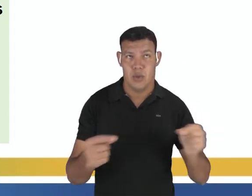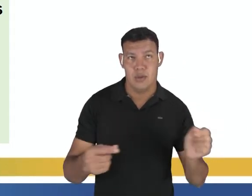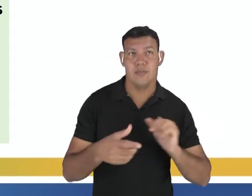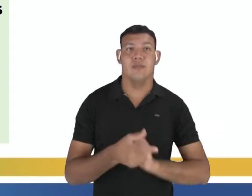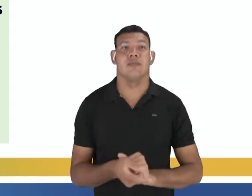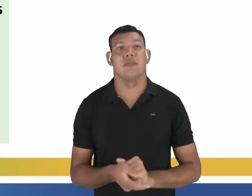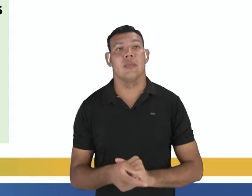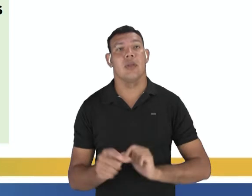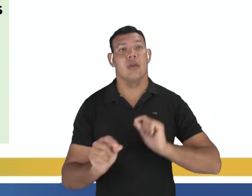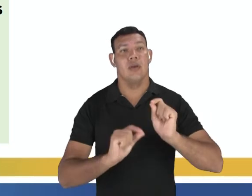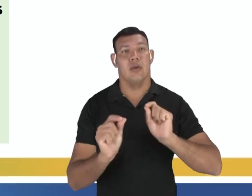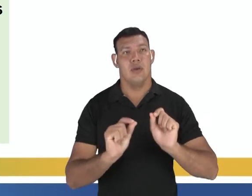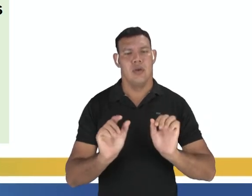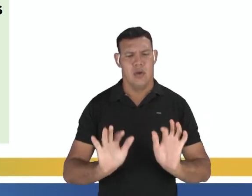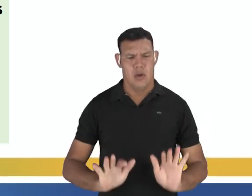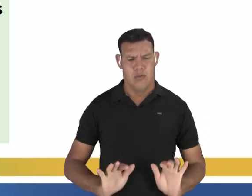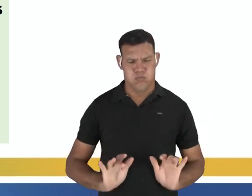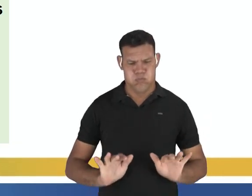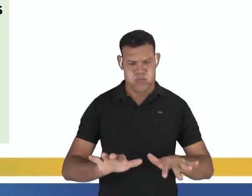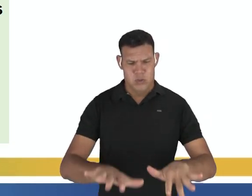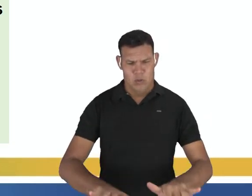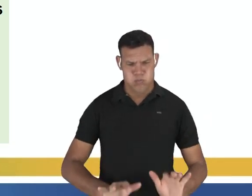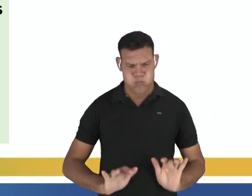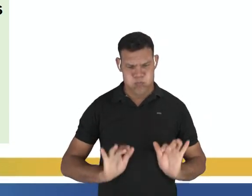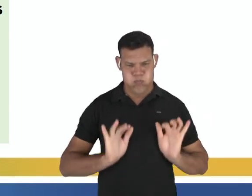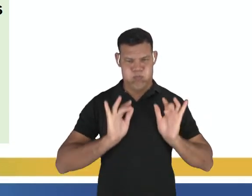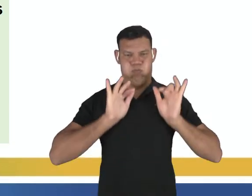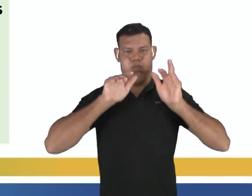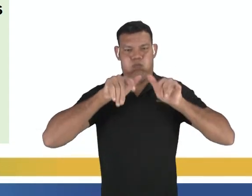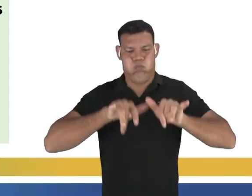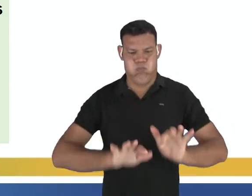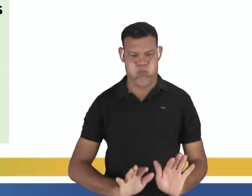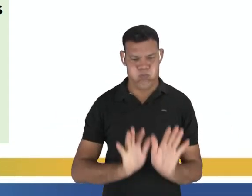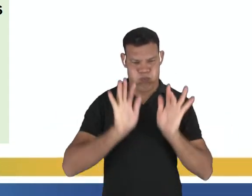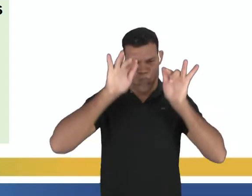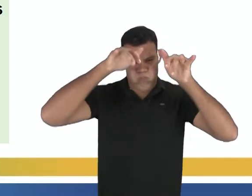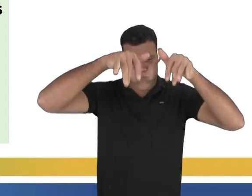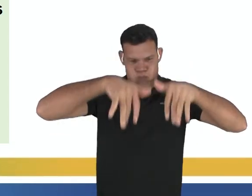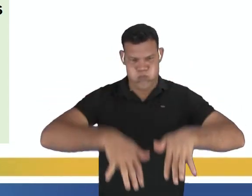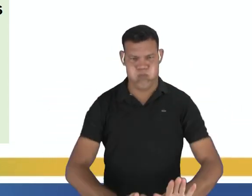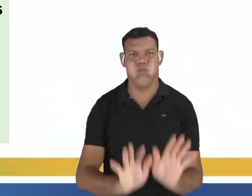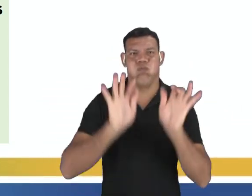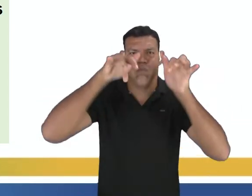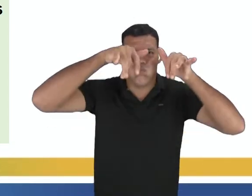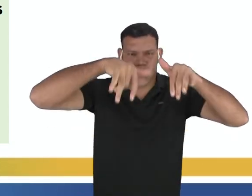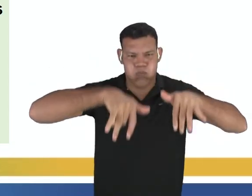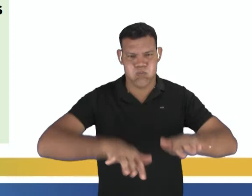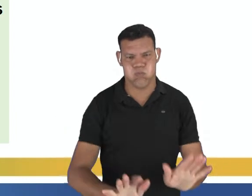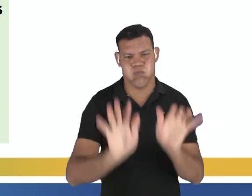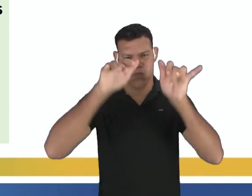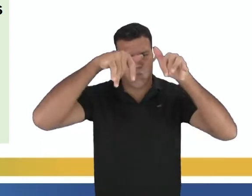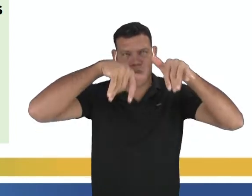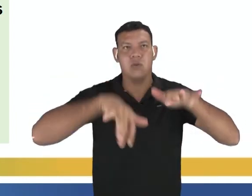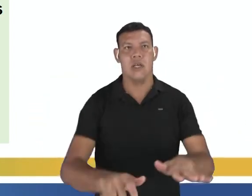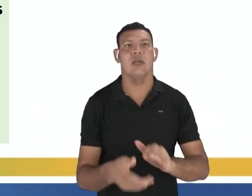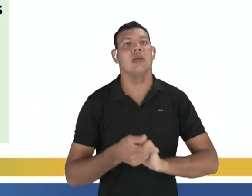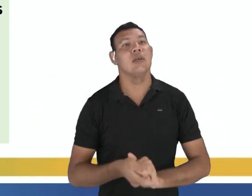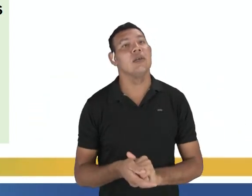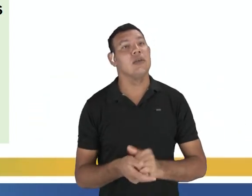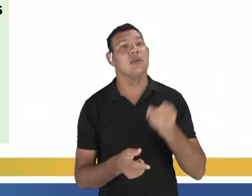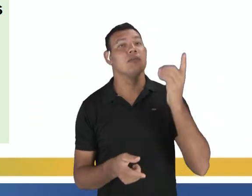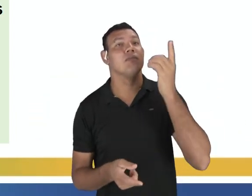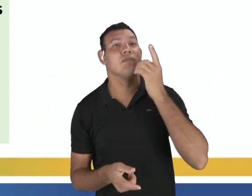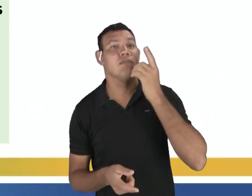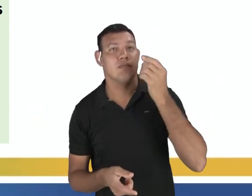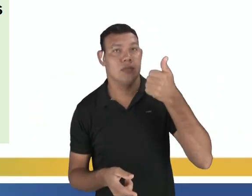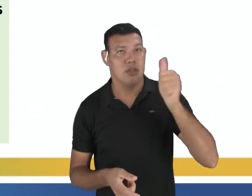nuclear afirmam que uma de suas vantagens e aí você tem 4, tem que marcar qual é a vantagem que é bastante ressaltada pelos defensores da